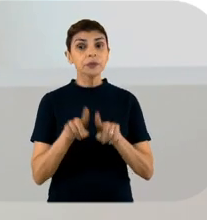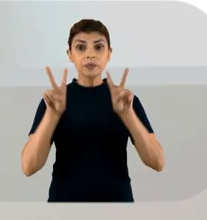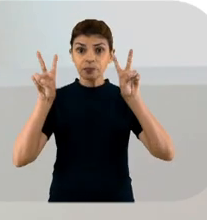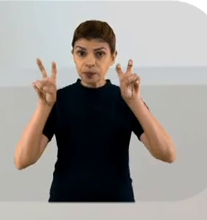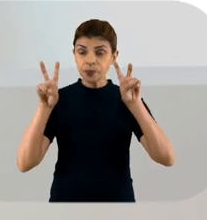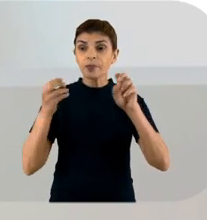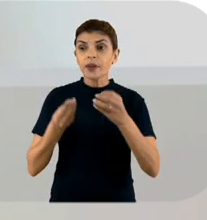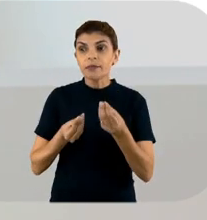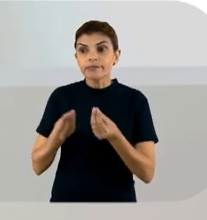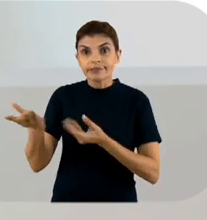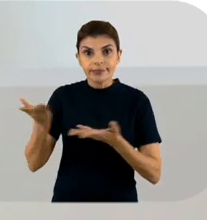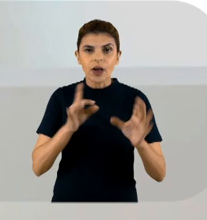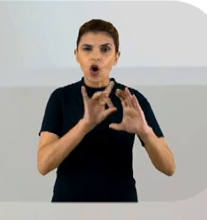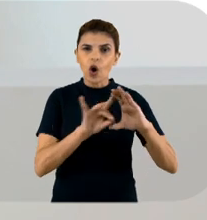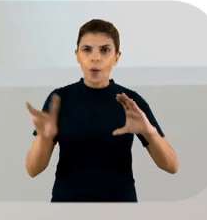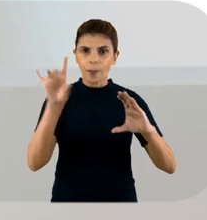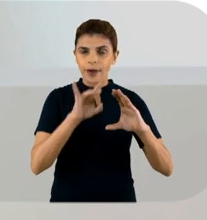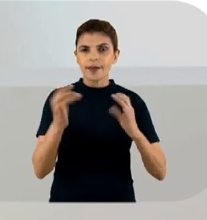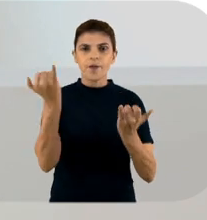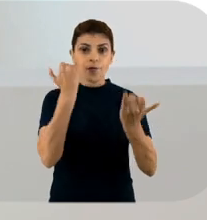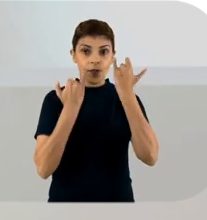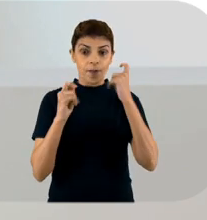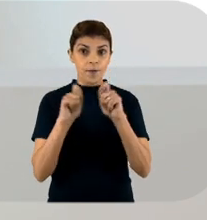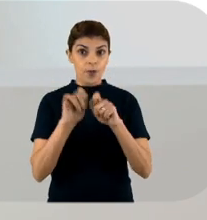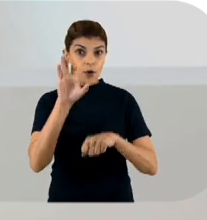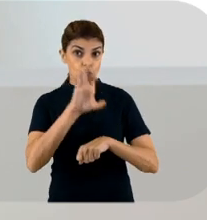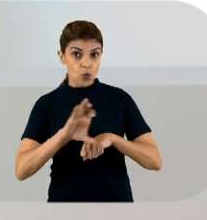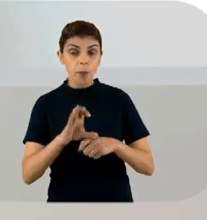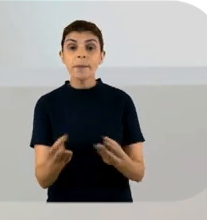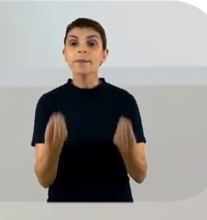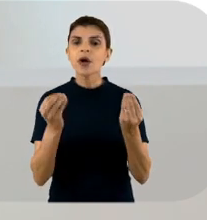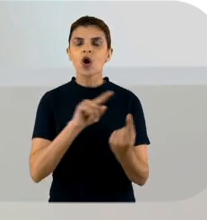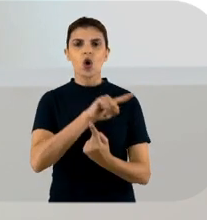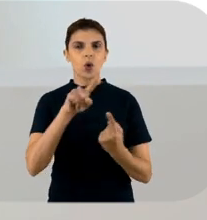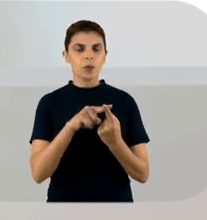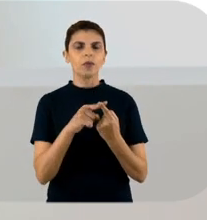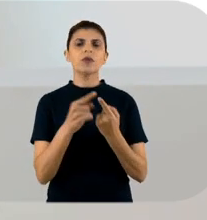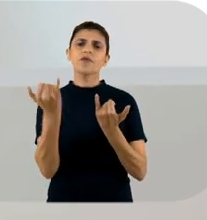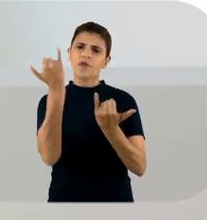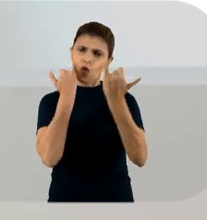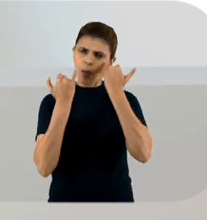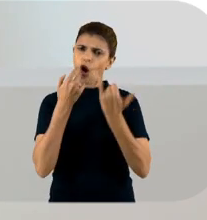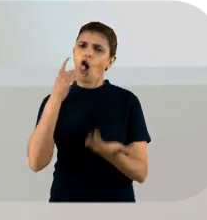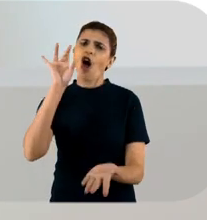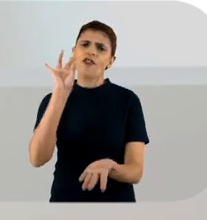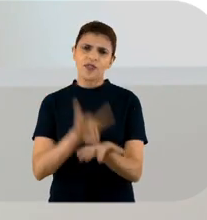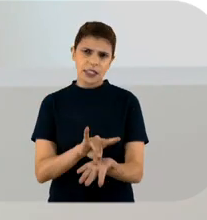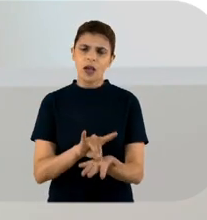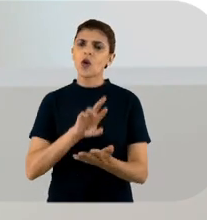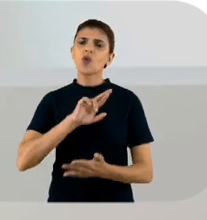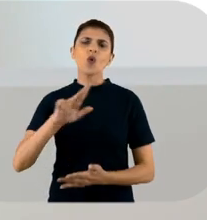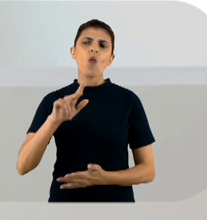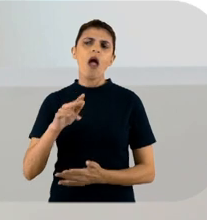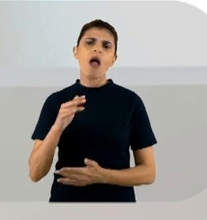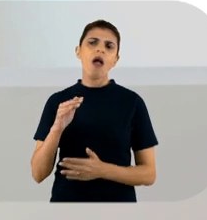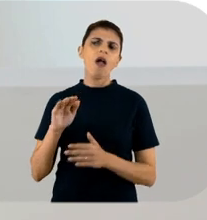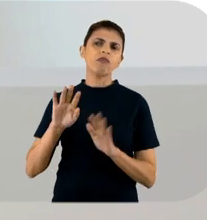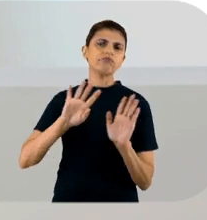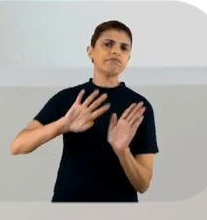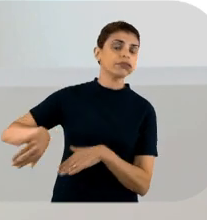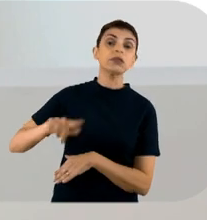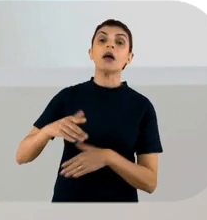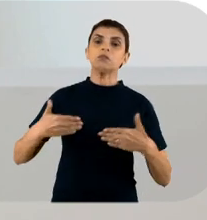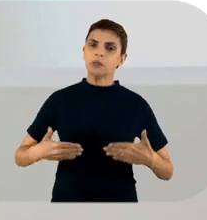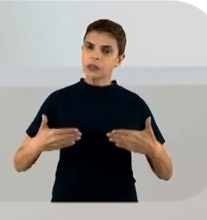disseminação de informações a gente preparou esse curso com base em informações oficiais eh do Ministério da